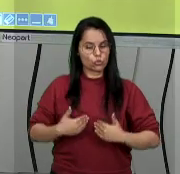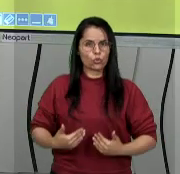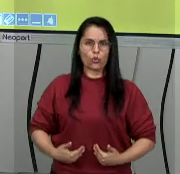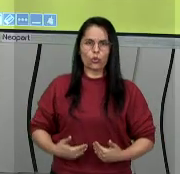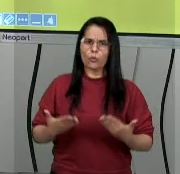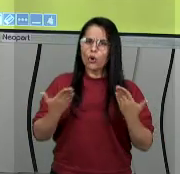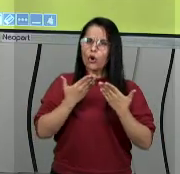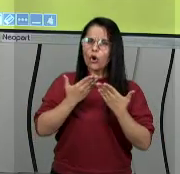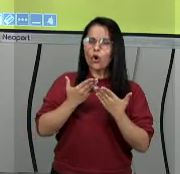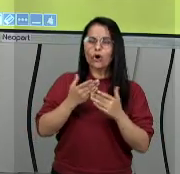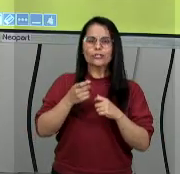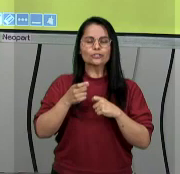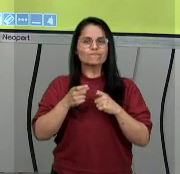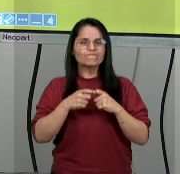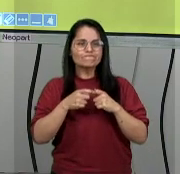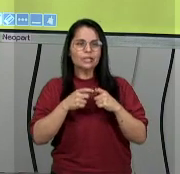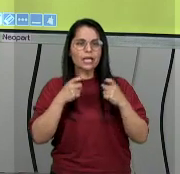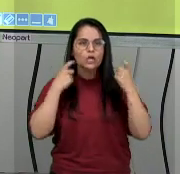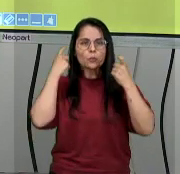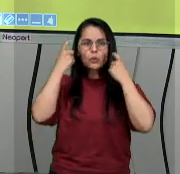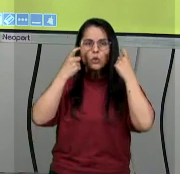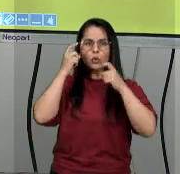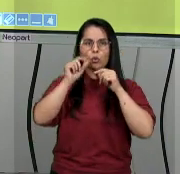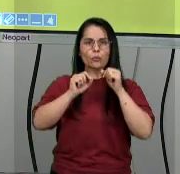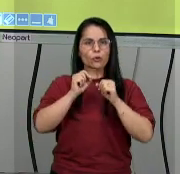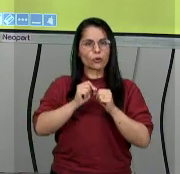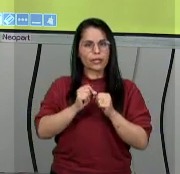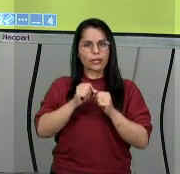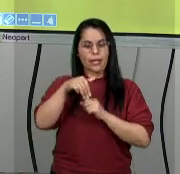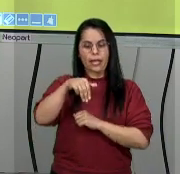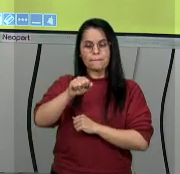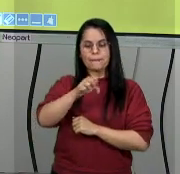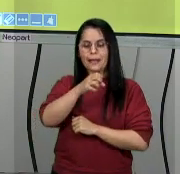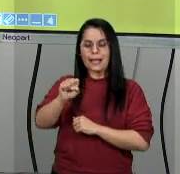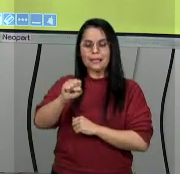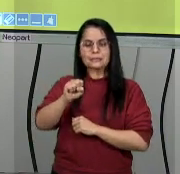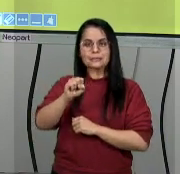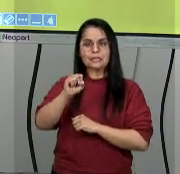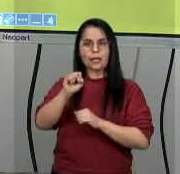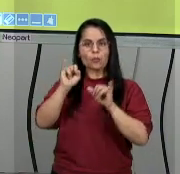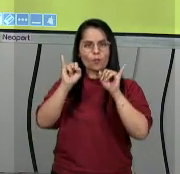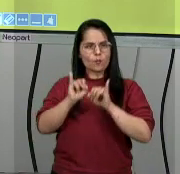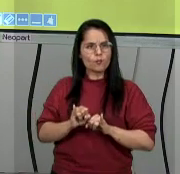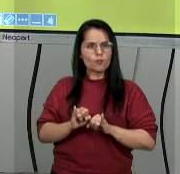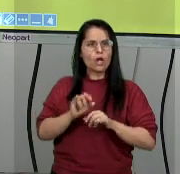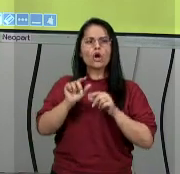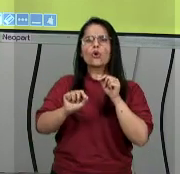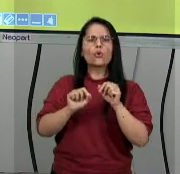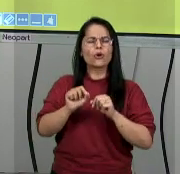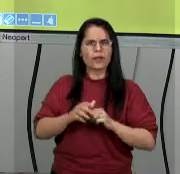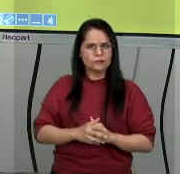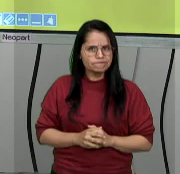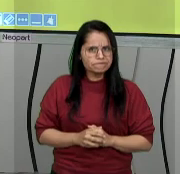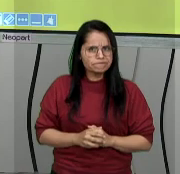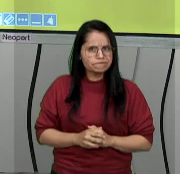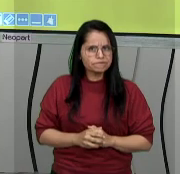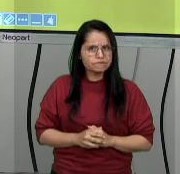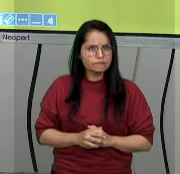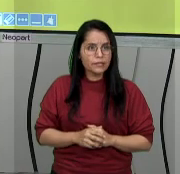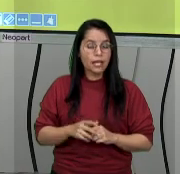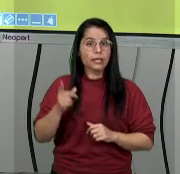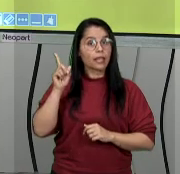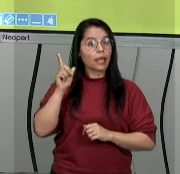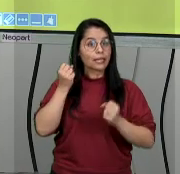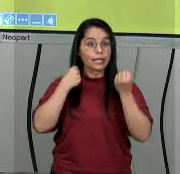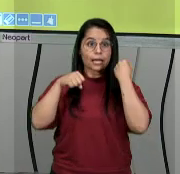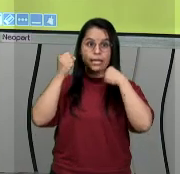os médicos eles preocupam muito com a nossa massa magra, O que é quando a gente fala massa magra? E que na academia